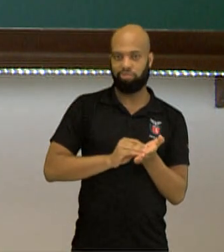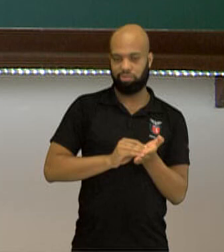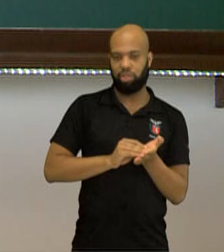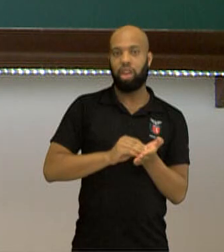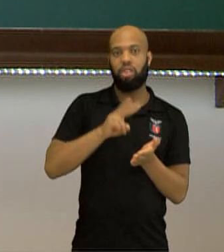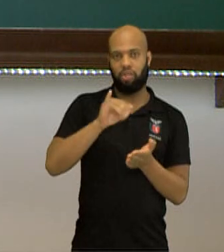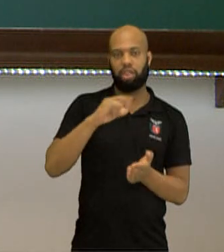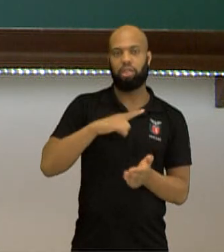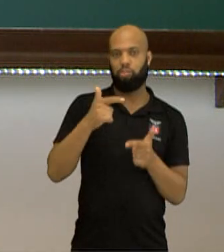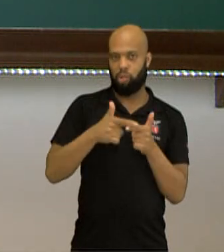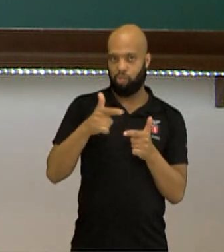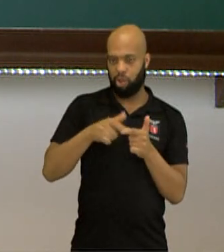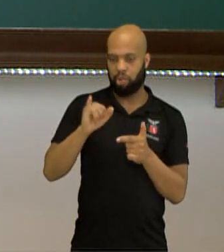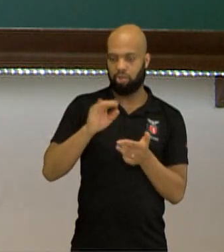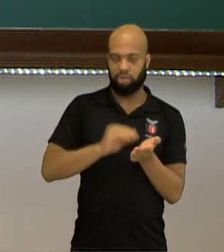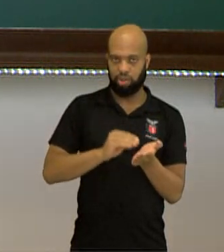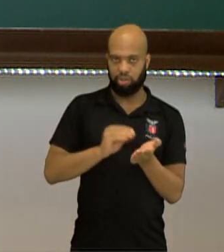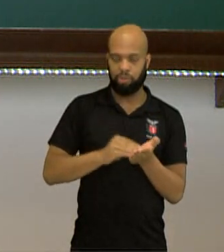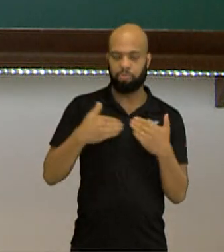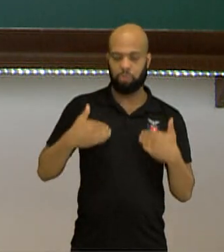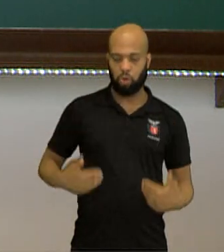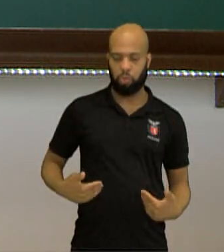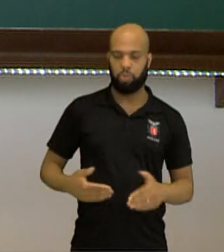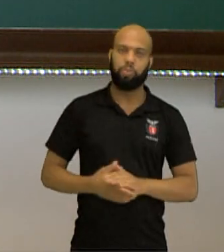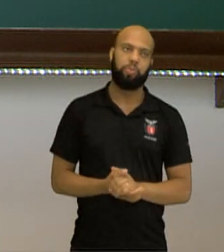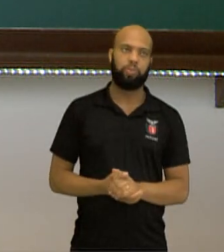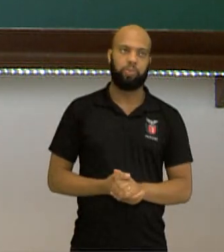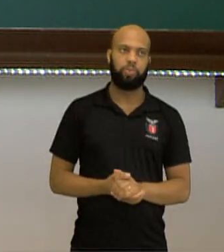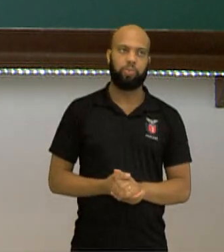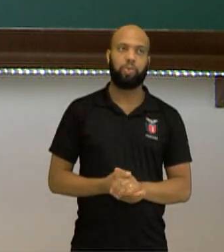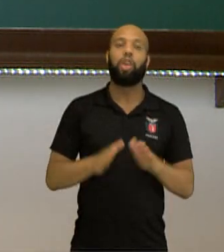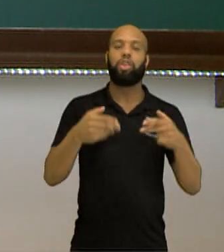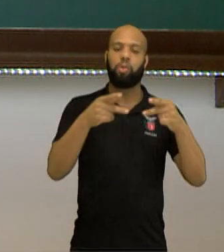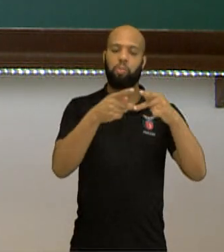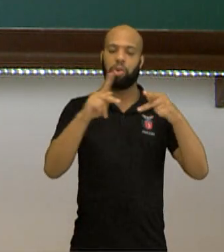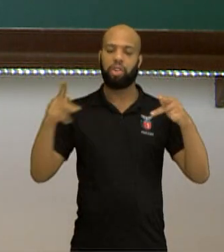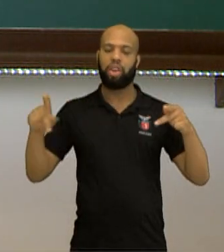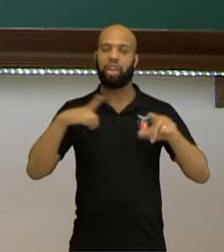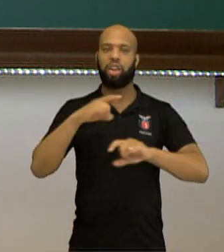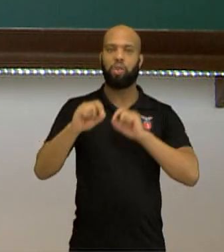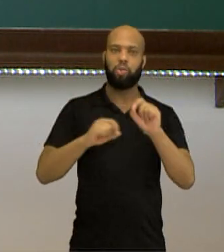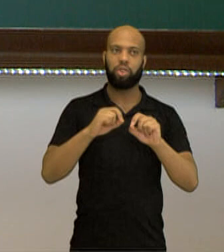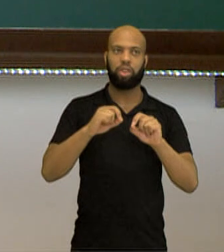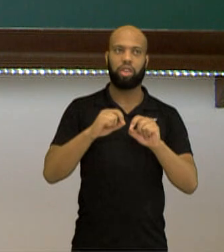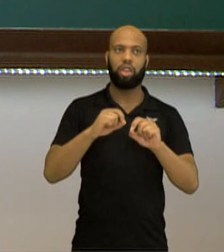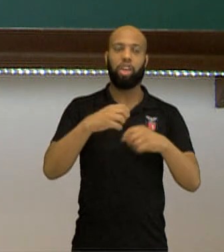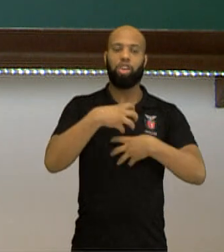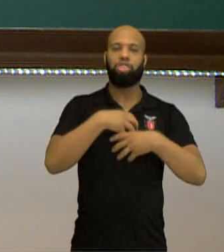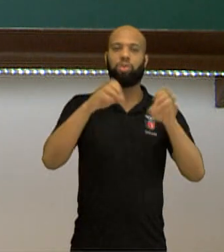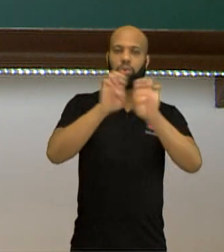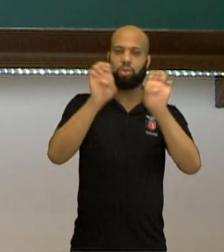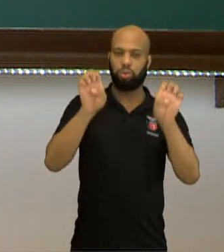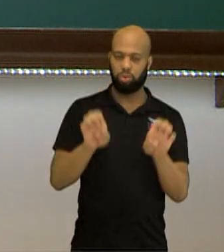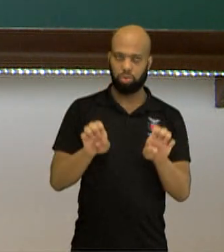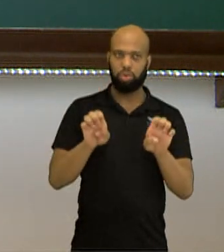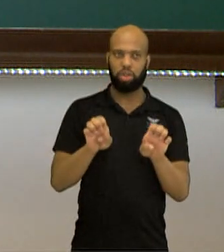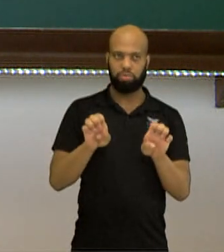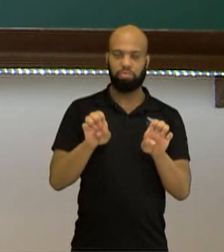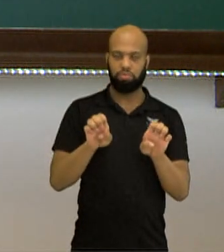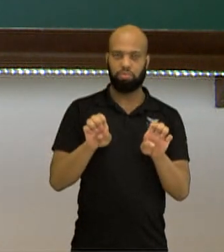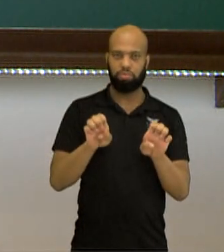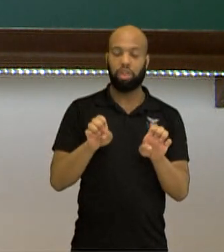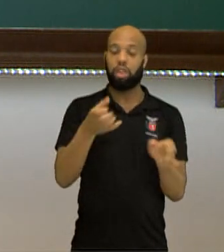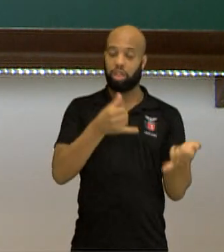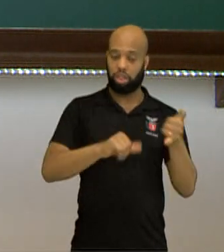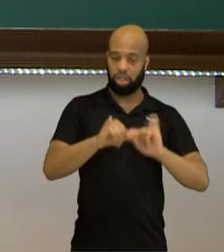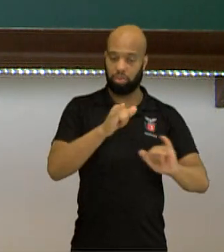problema para o nosso organismo, tá? Bem tranquilo, então. Gente, as proteínas, elas têm uma conformação, uma estrutura química, né?